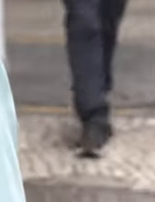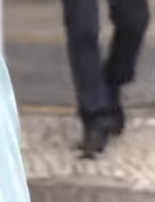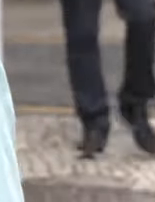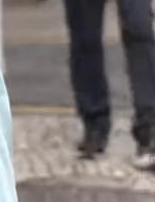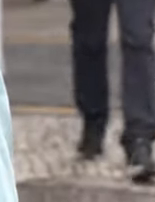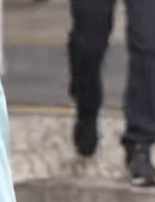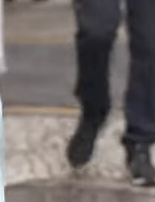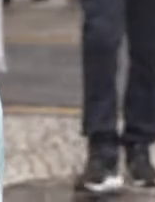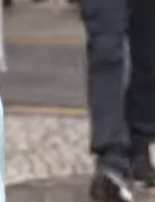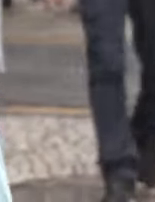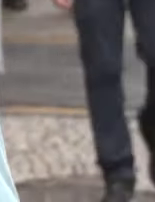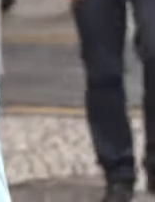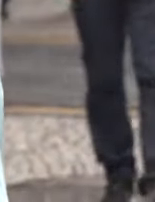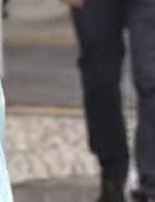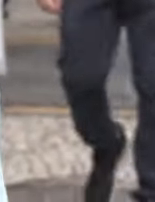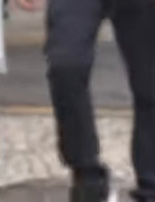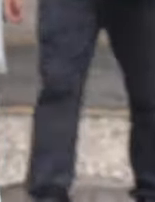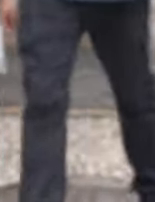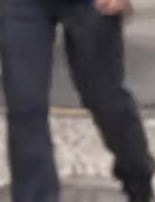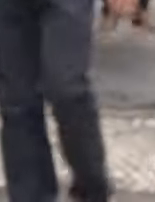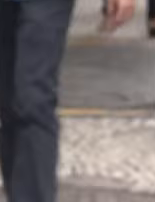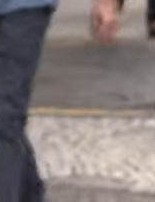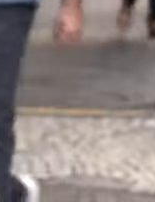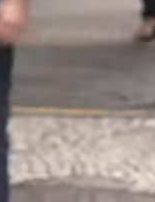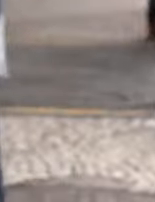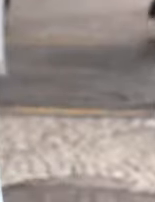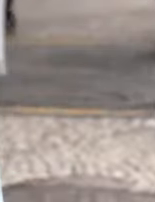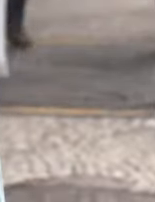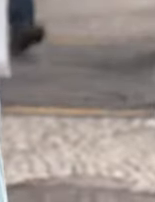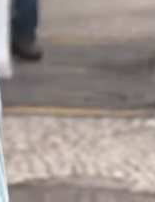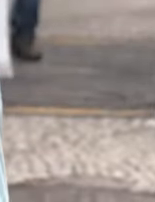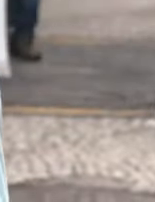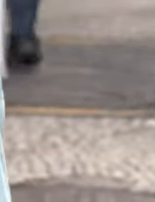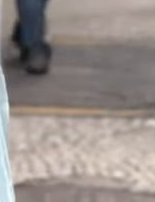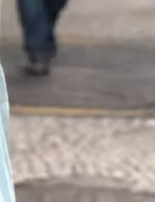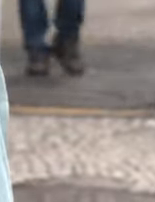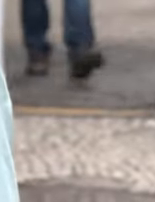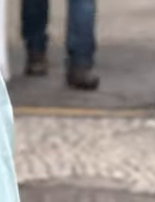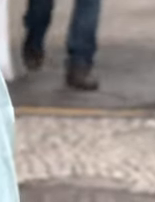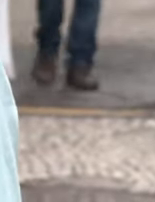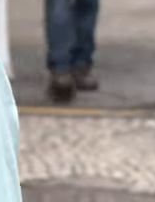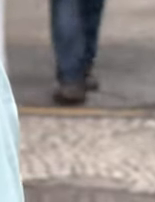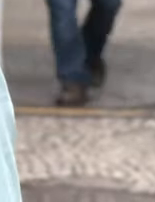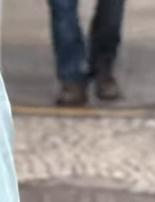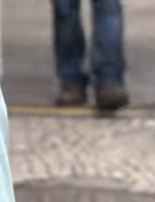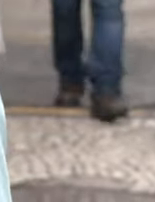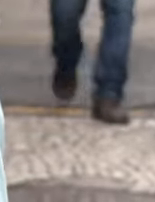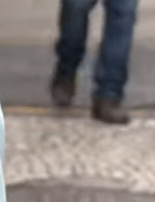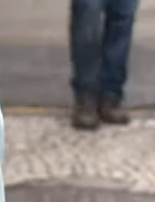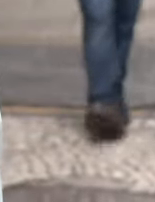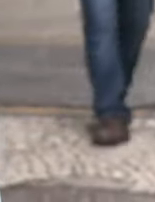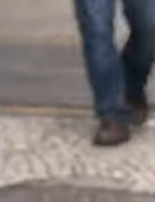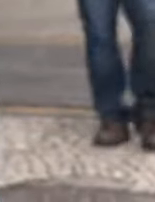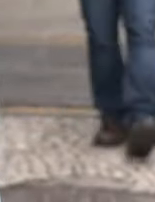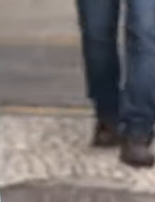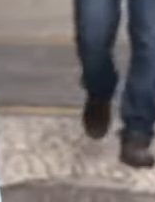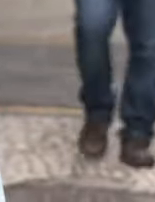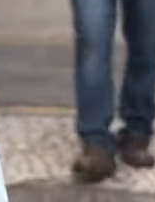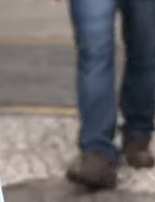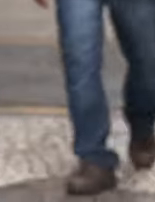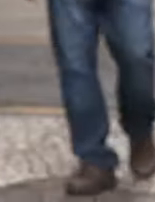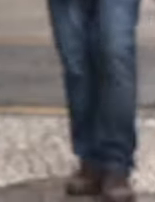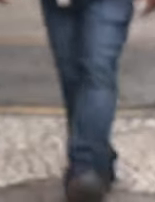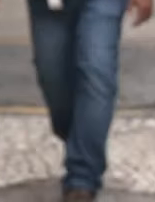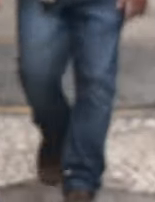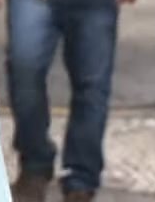doação que é feita no Hemorrio. O Hemorrio, na verdade, é um intermediário entre a população que doa seu sangue voluntariamente e os pacientes que estão internados na cidade,